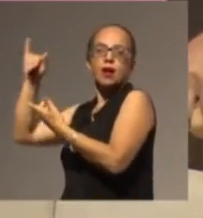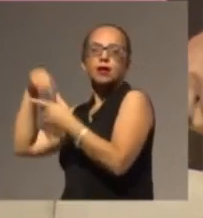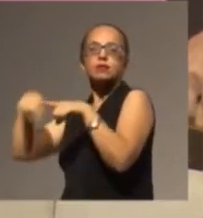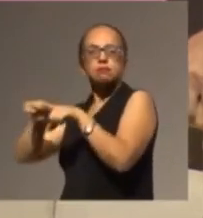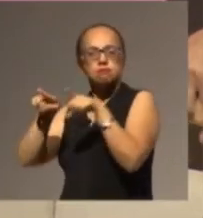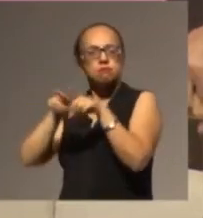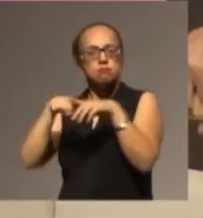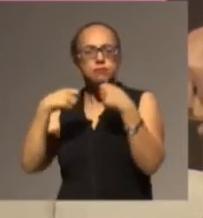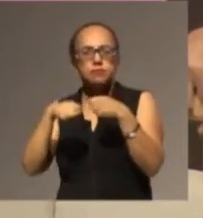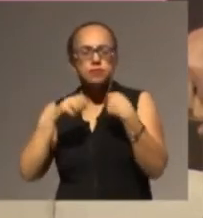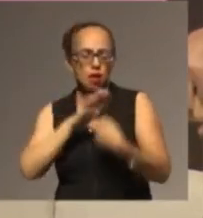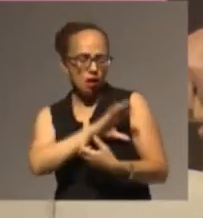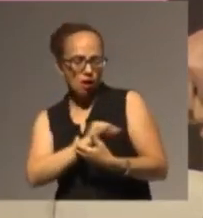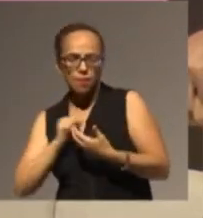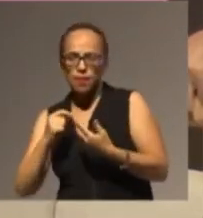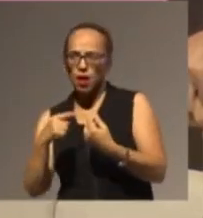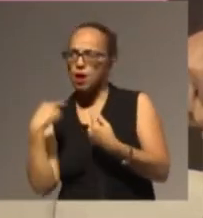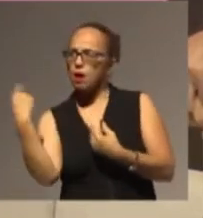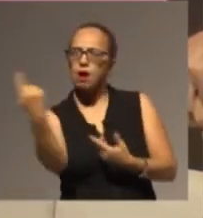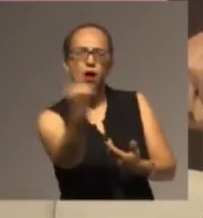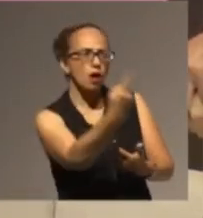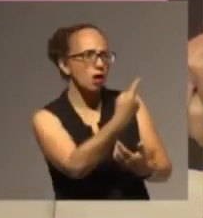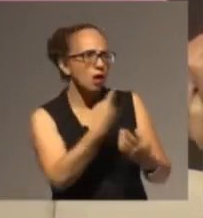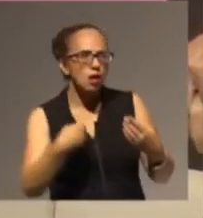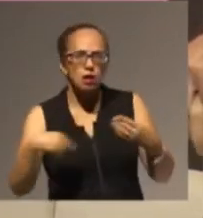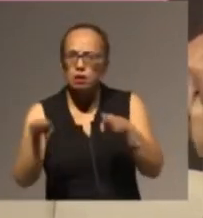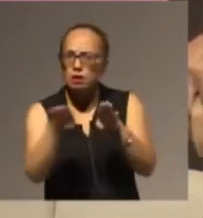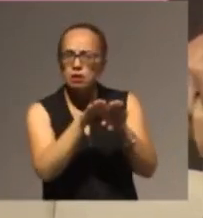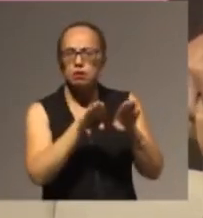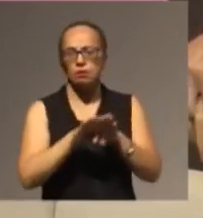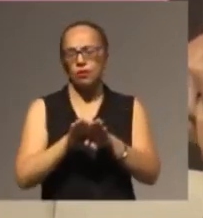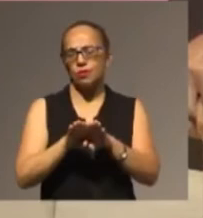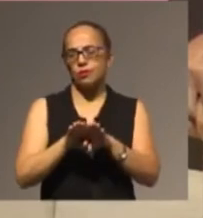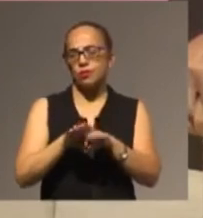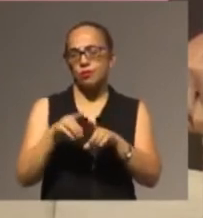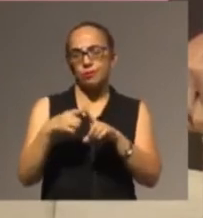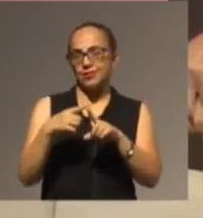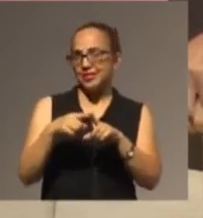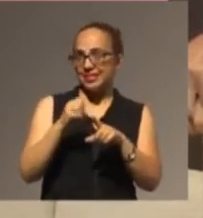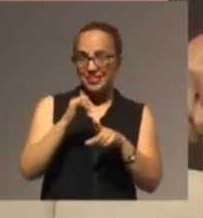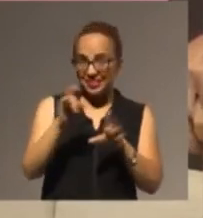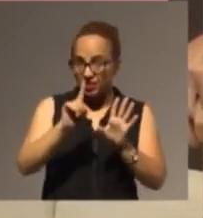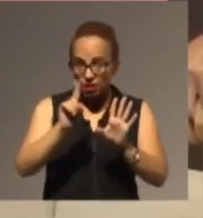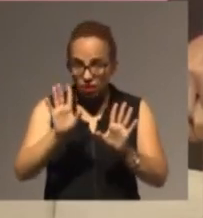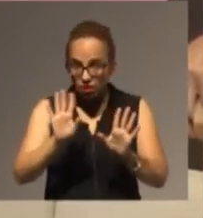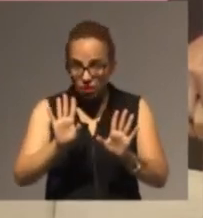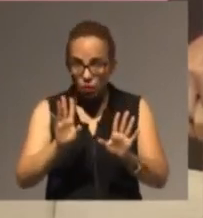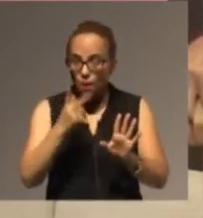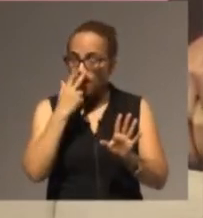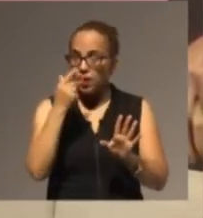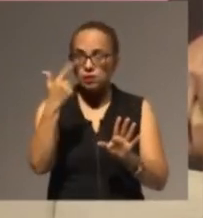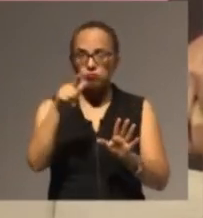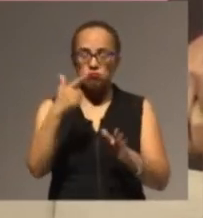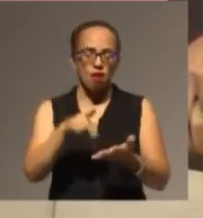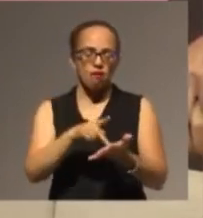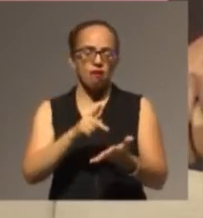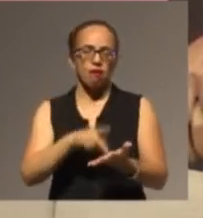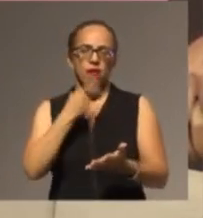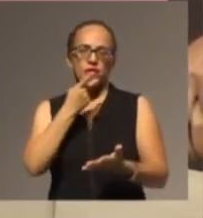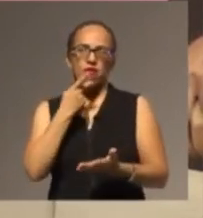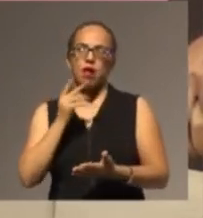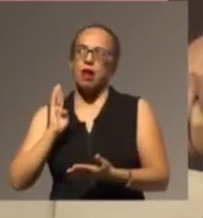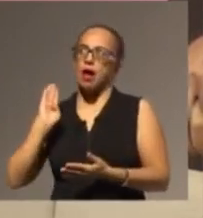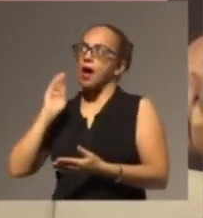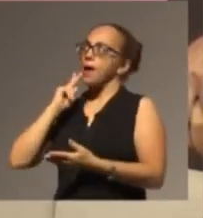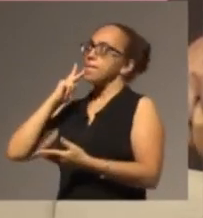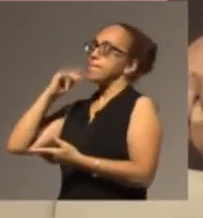Porque senão a oração não seria verdadeira, porque eu diria Pai nosso pensando em Pai meu, me sentindo filho